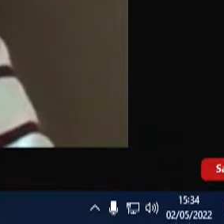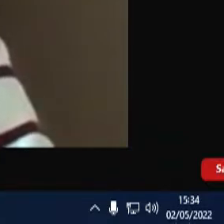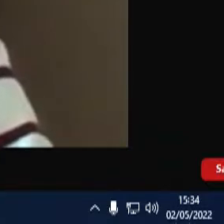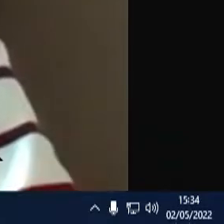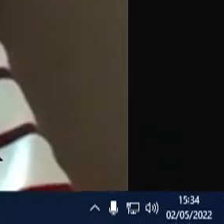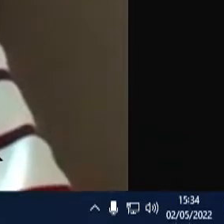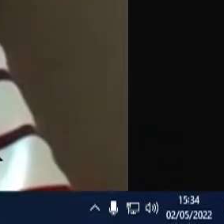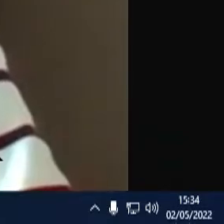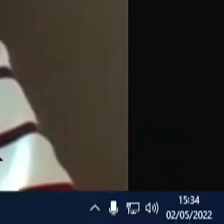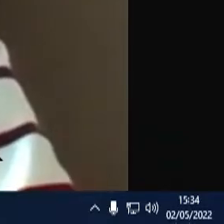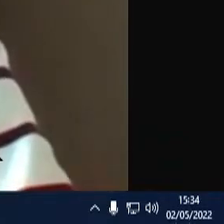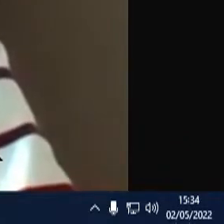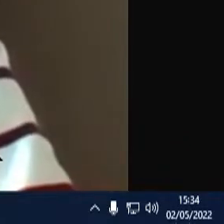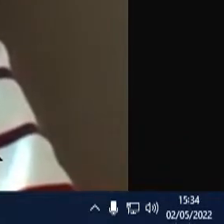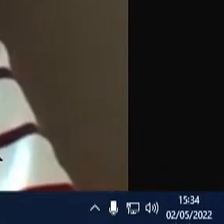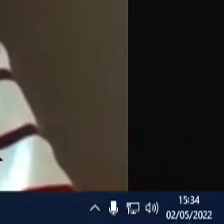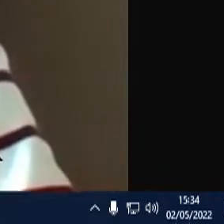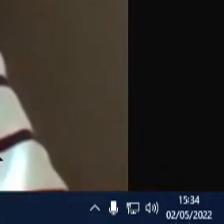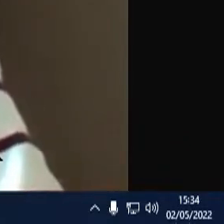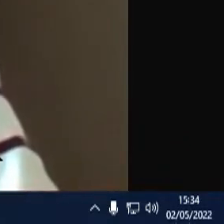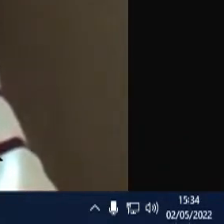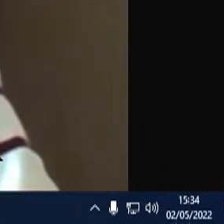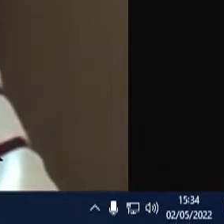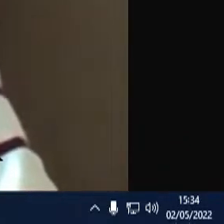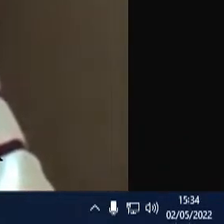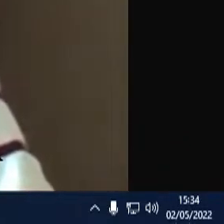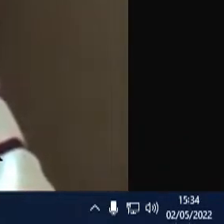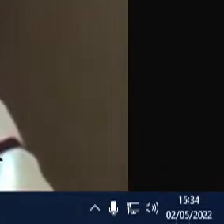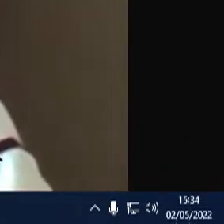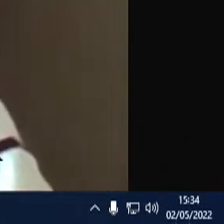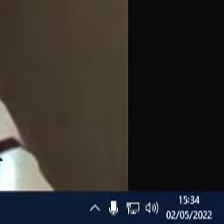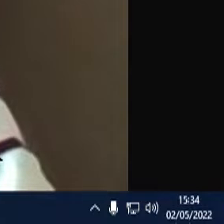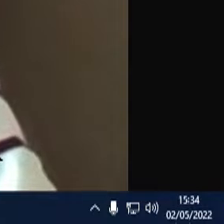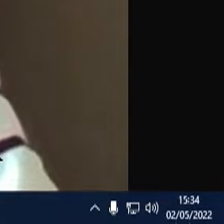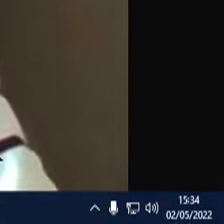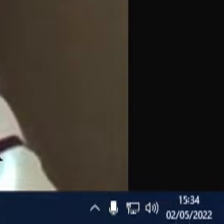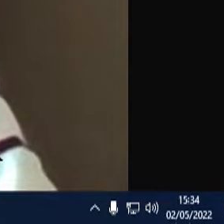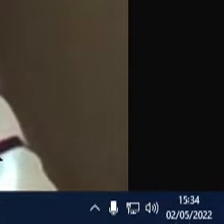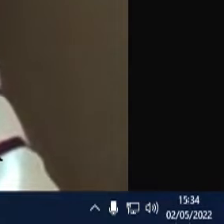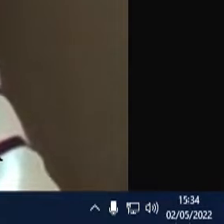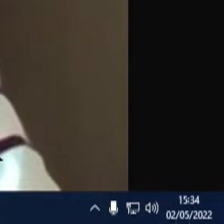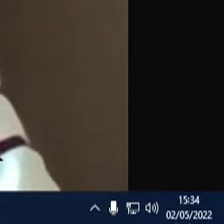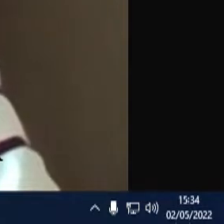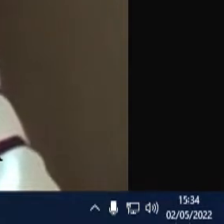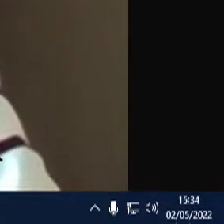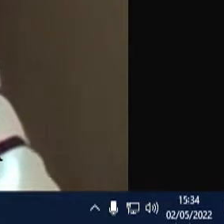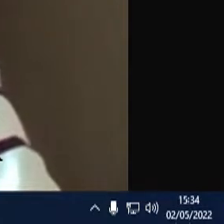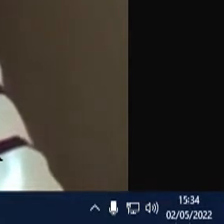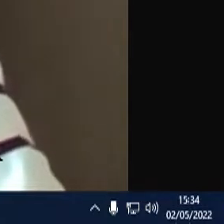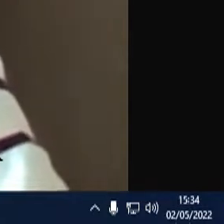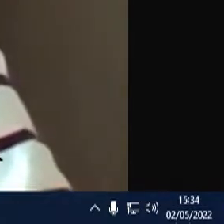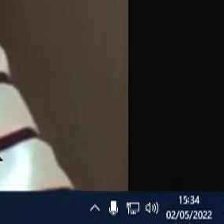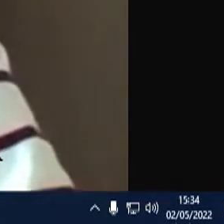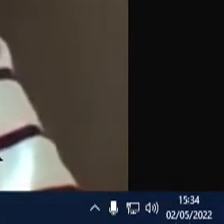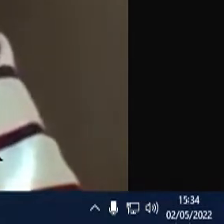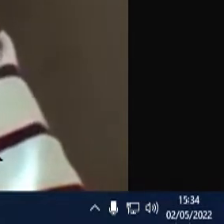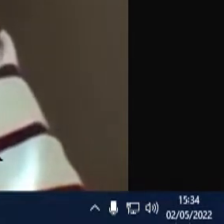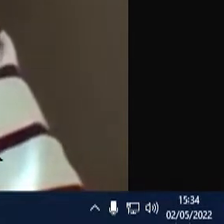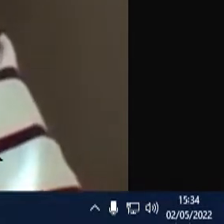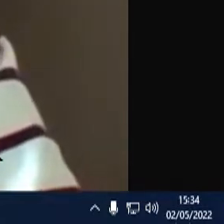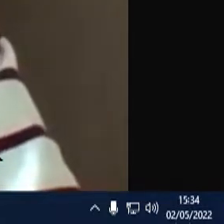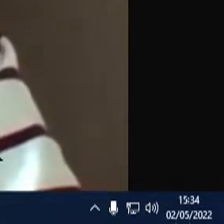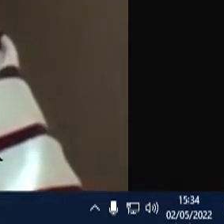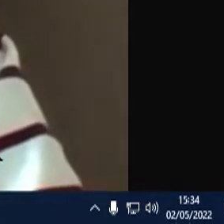tarde, secretária. Eu acredito que nós estamos chegando em um ponto em que nós vamos ter que definir a forma com que nós